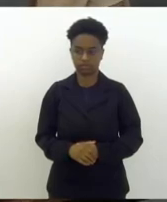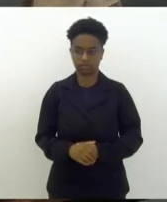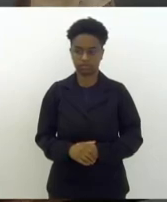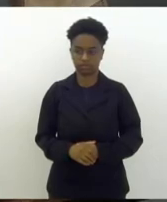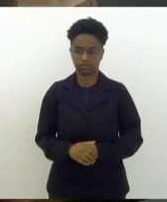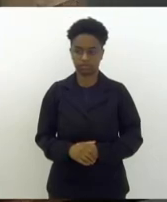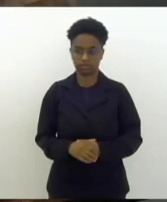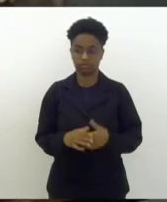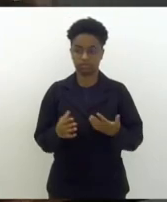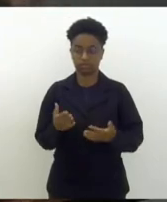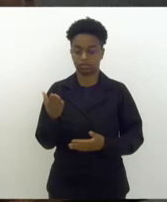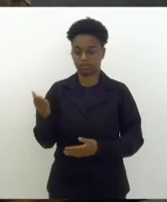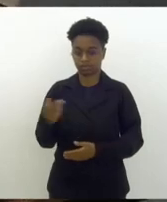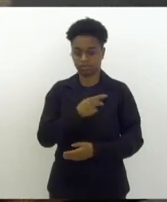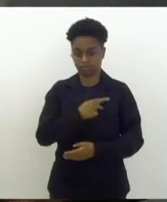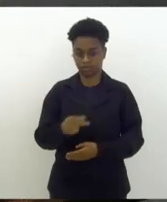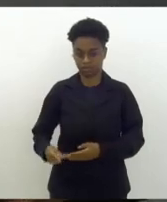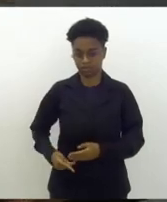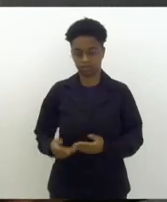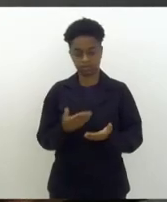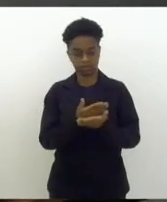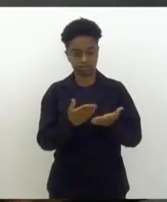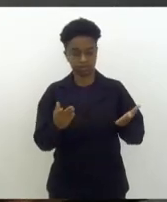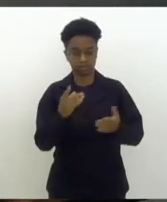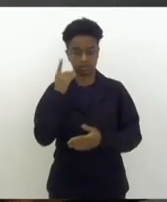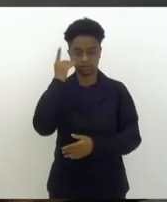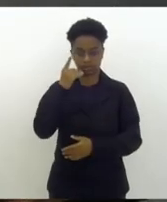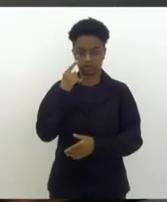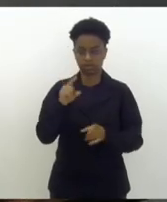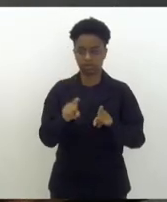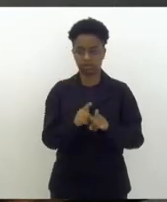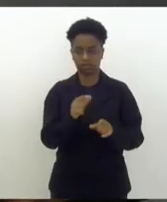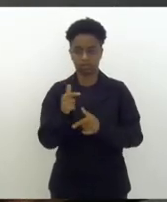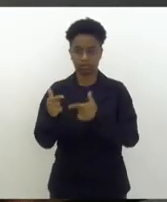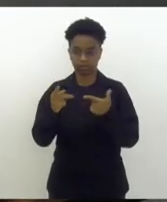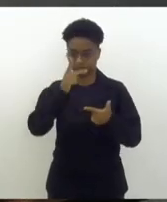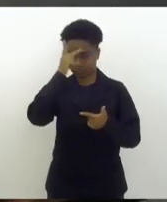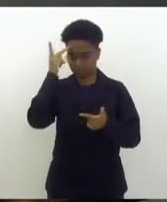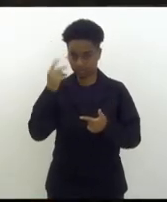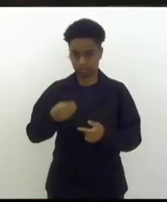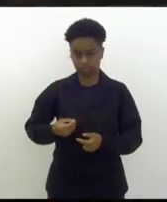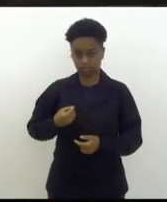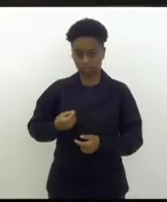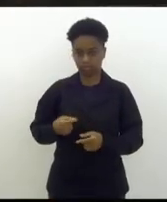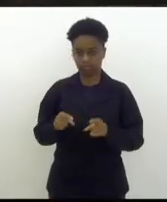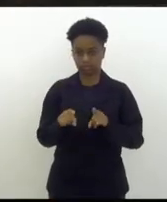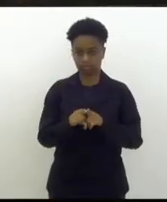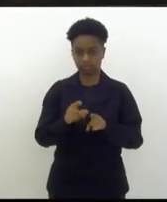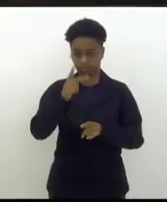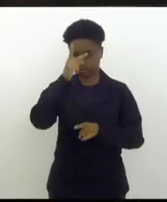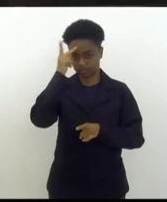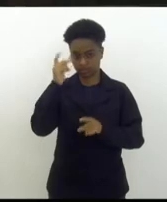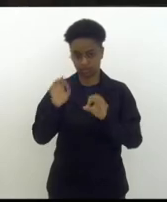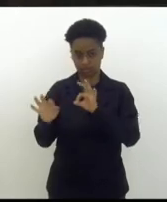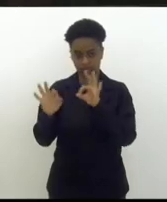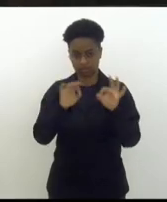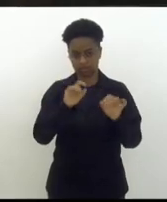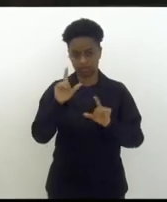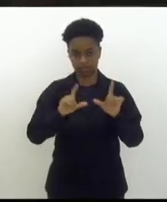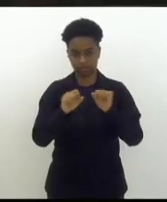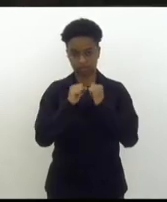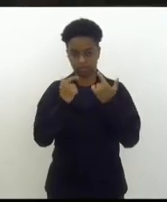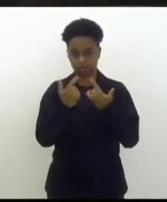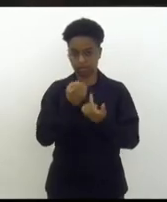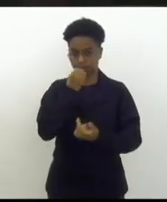senhor presidente senhoras e senhores deputados demais presentes ouvintes da telespectadores da TV alerj boa